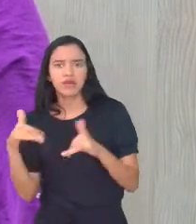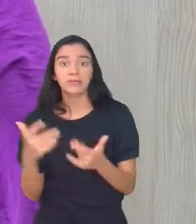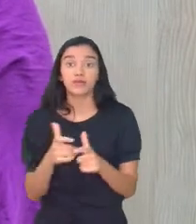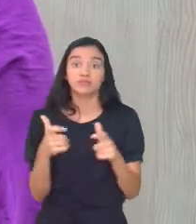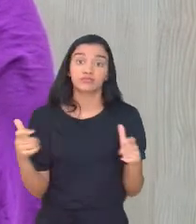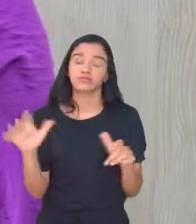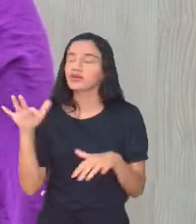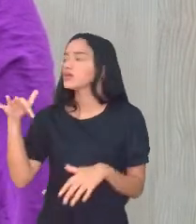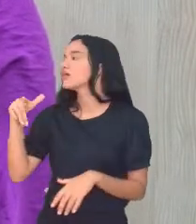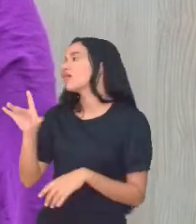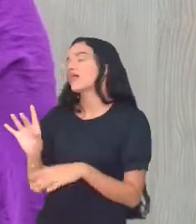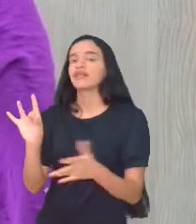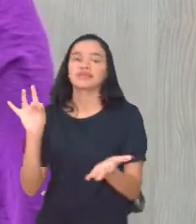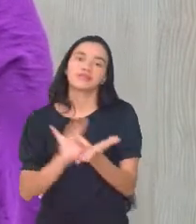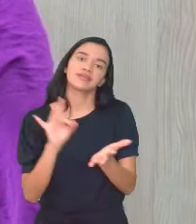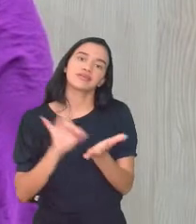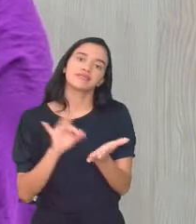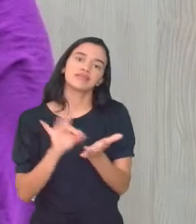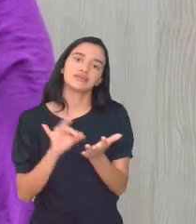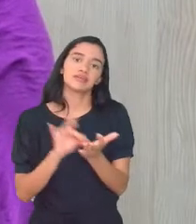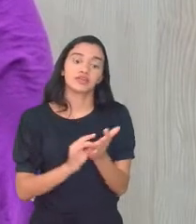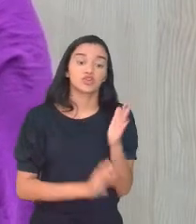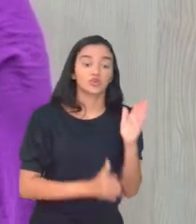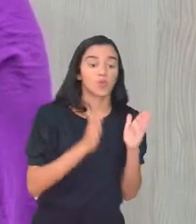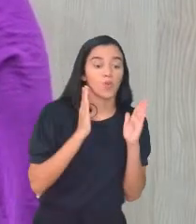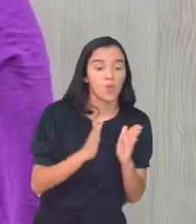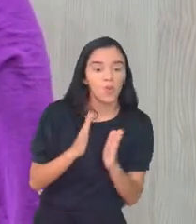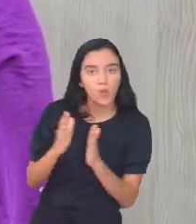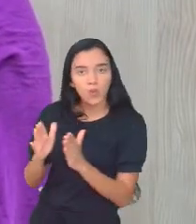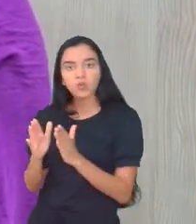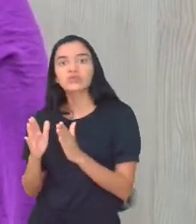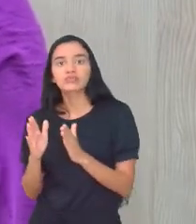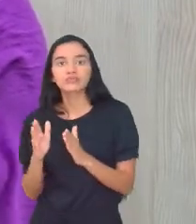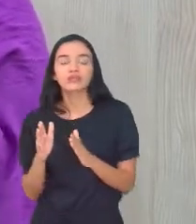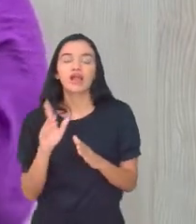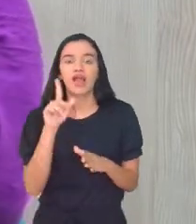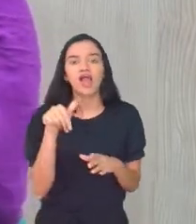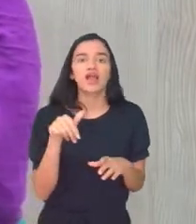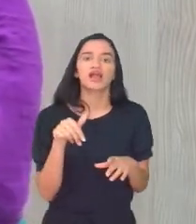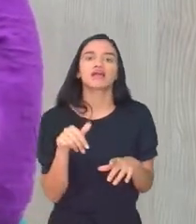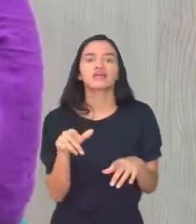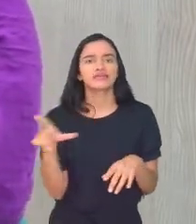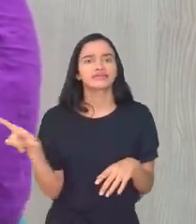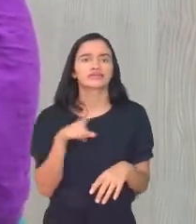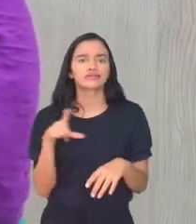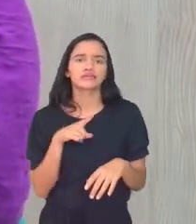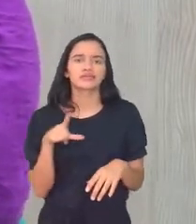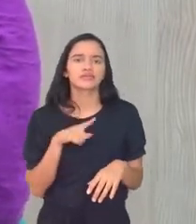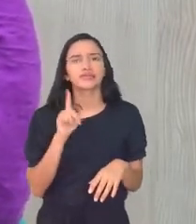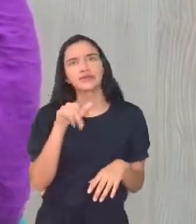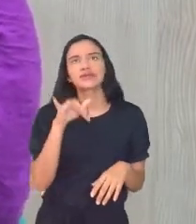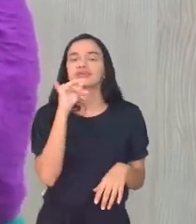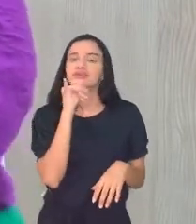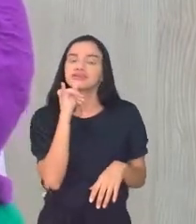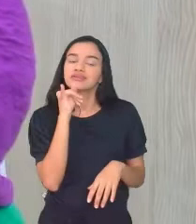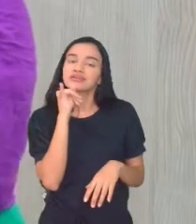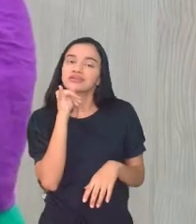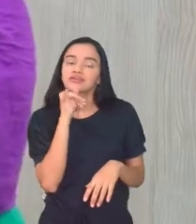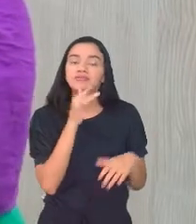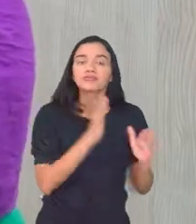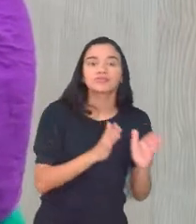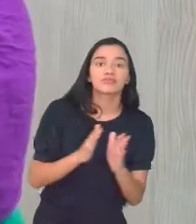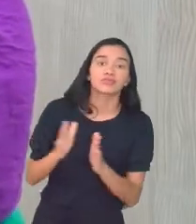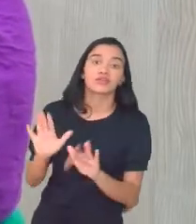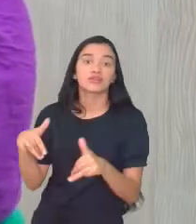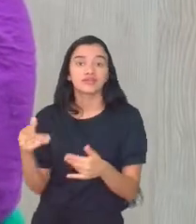Exatamente. É o que a gente chama de cronograma, né? Isso. O cronograma tem que ser... É um cronograma que